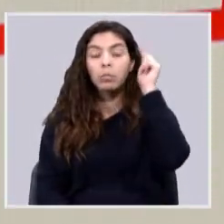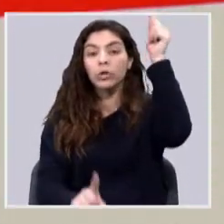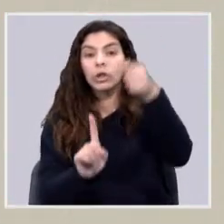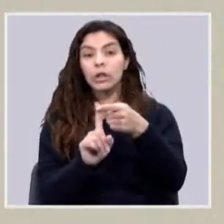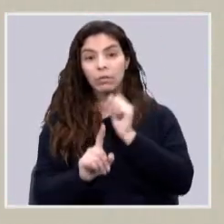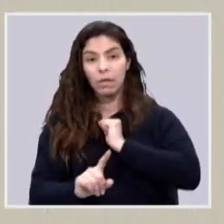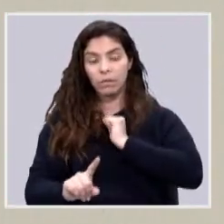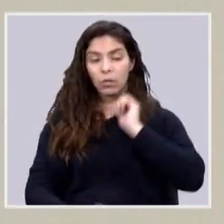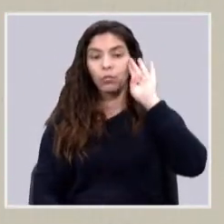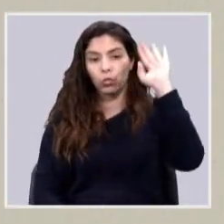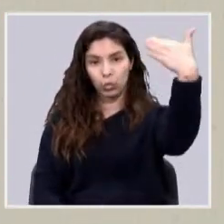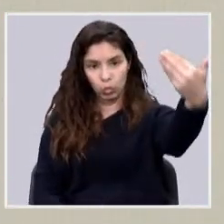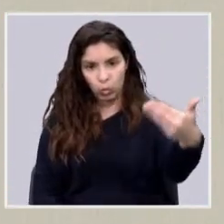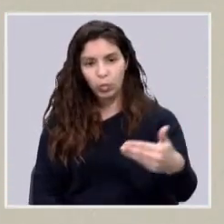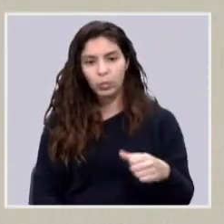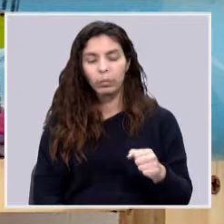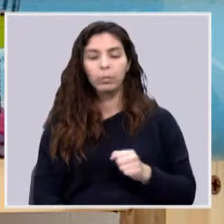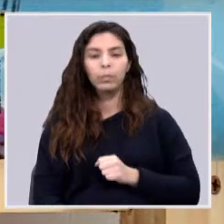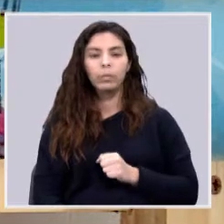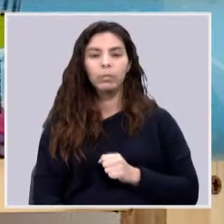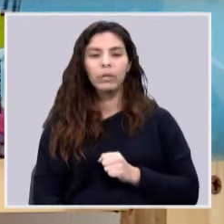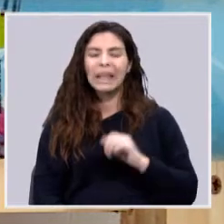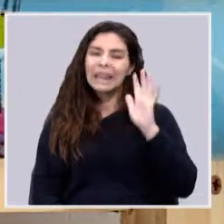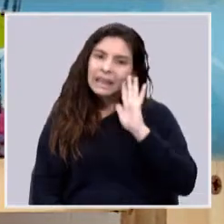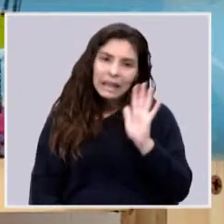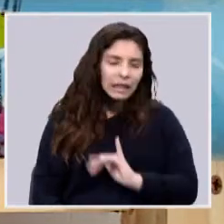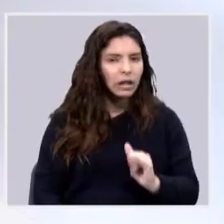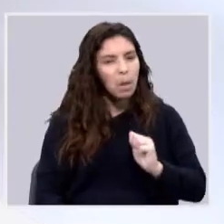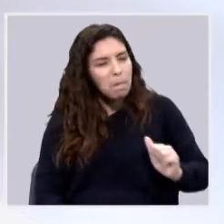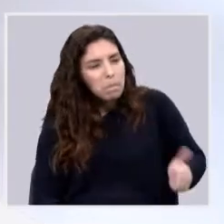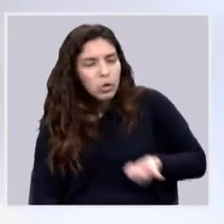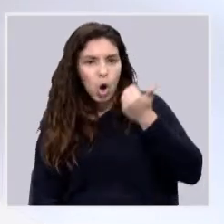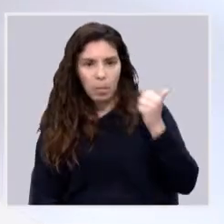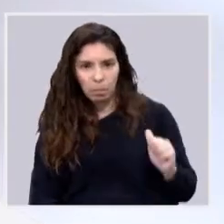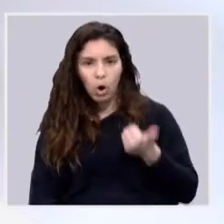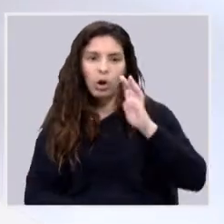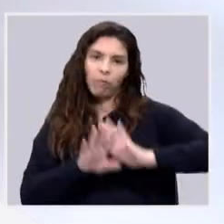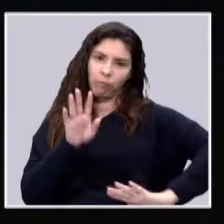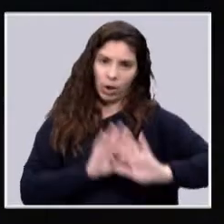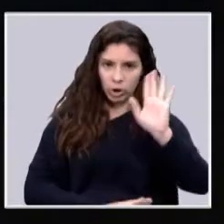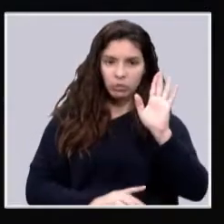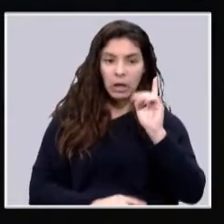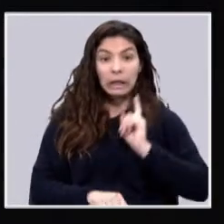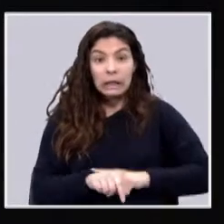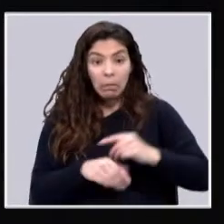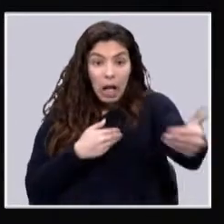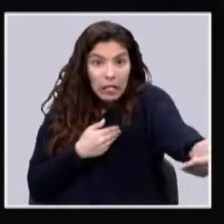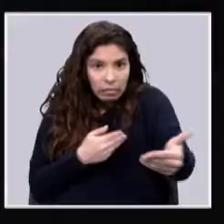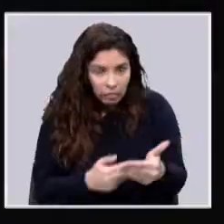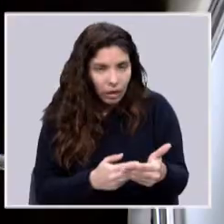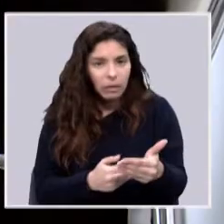Os meus objetivos para o futuro acho que são conseguir sempre fazer o melhor possível, em menos